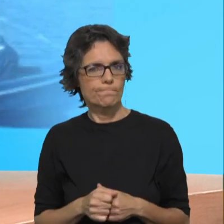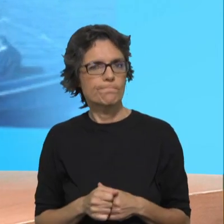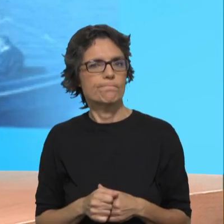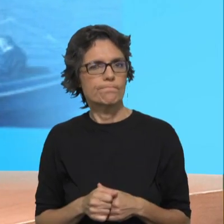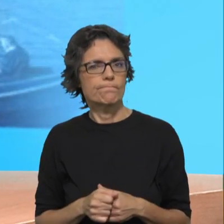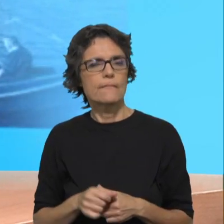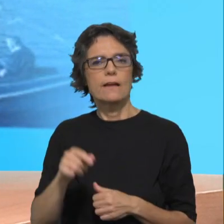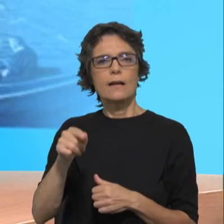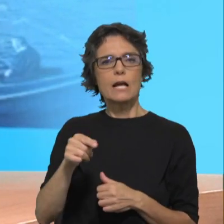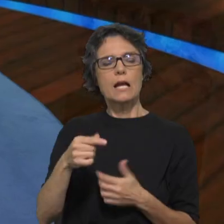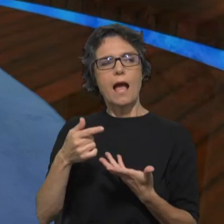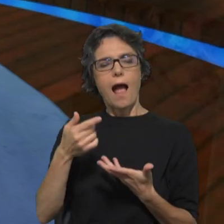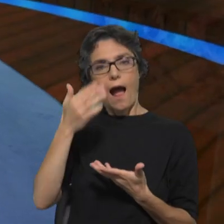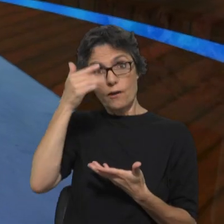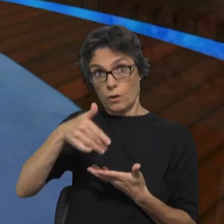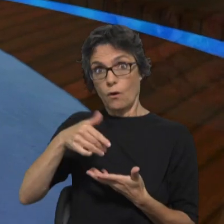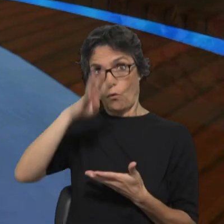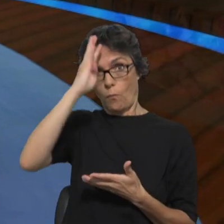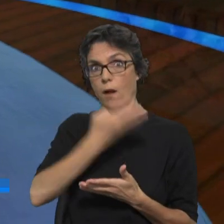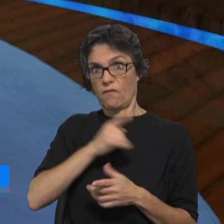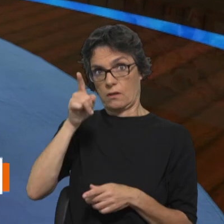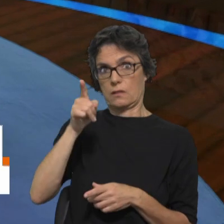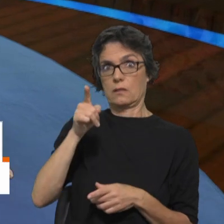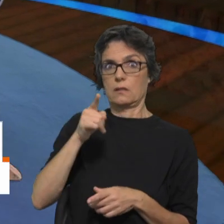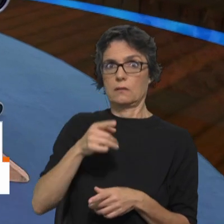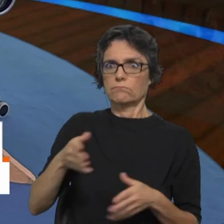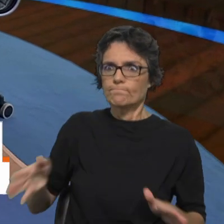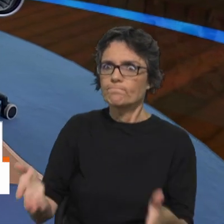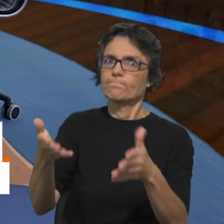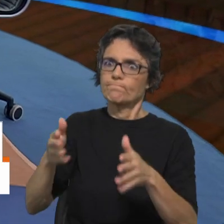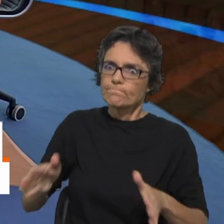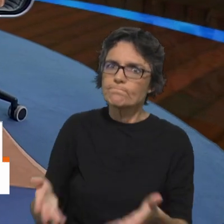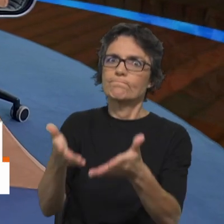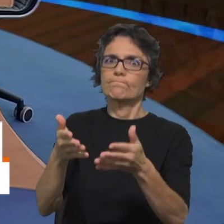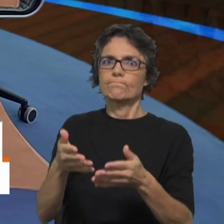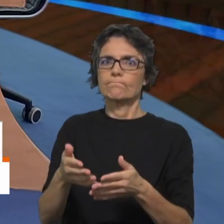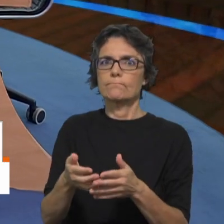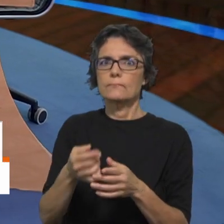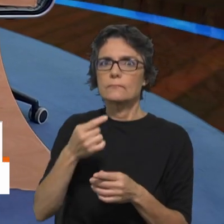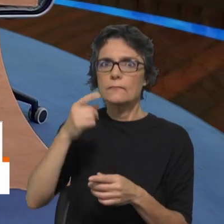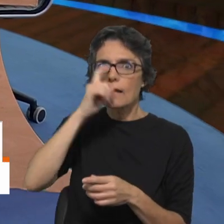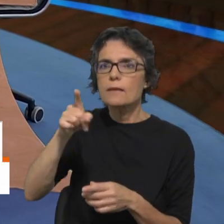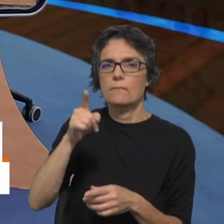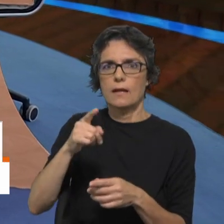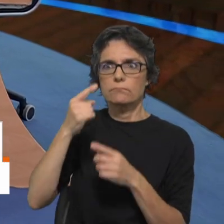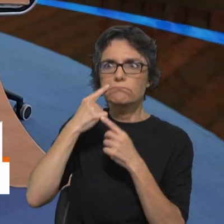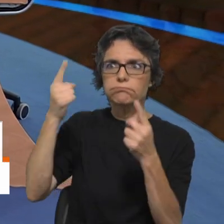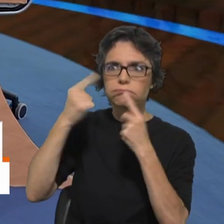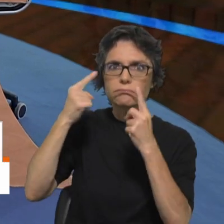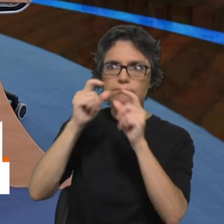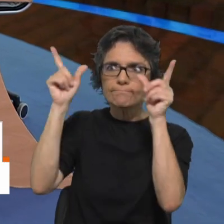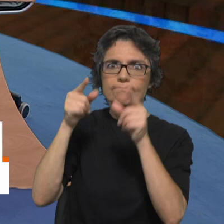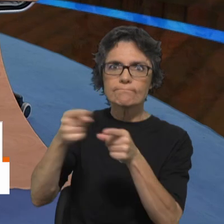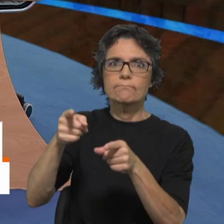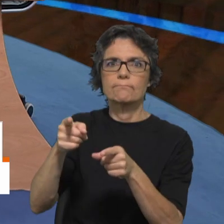a insistência que o Papa tem feito e o estar sempre a sinalizar esta questão e esta